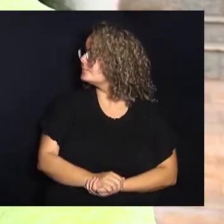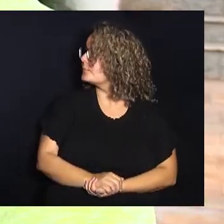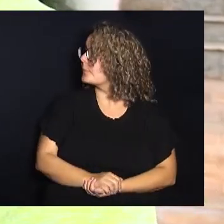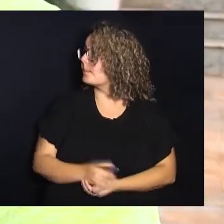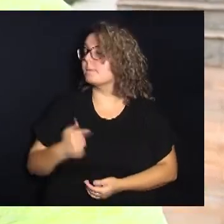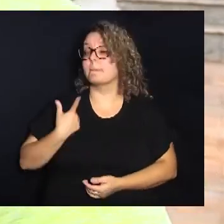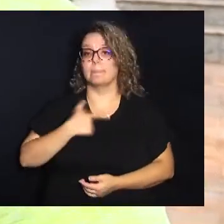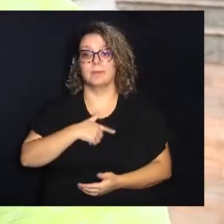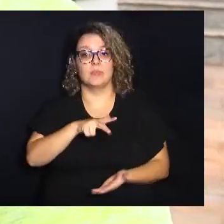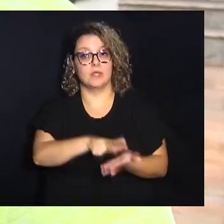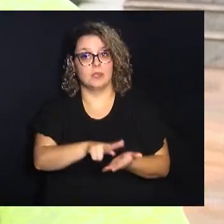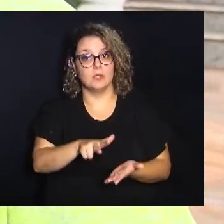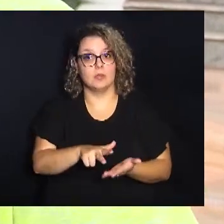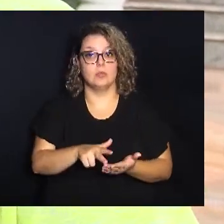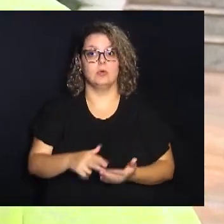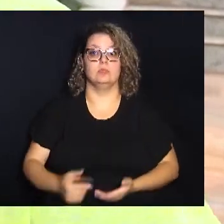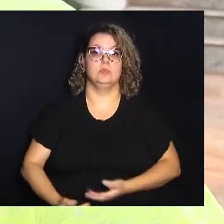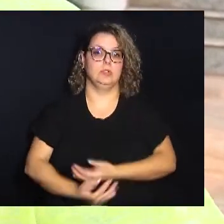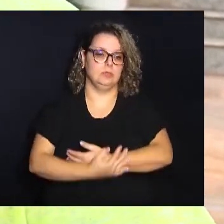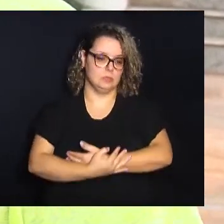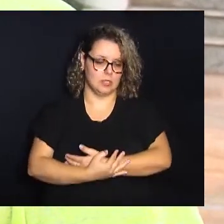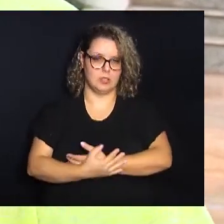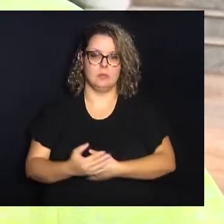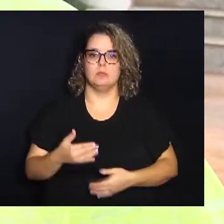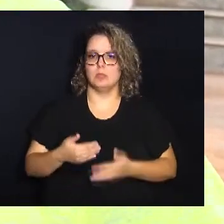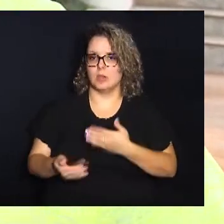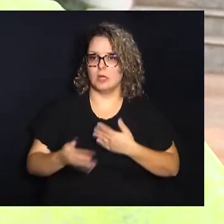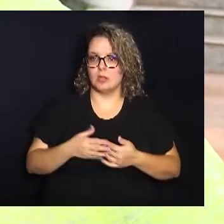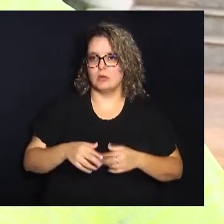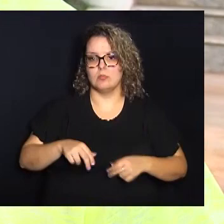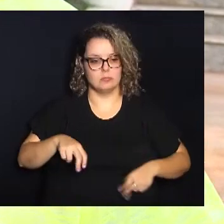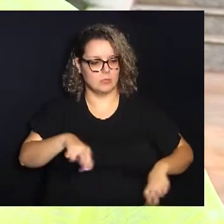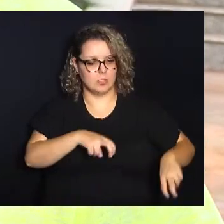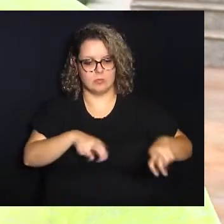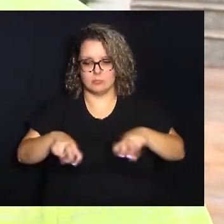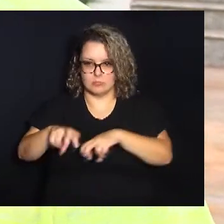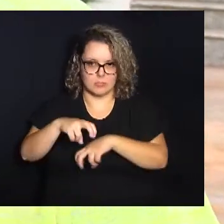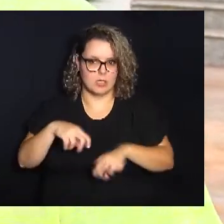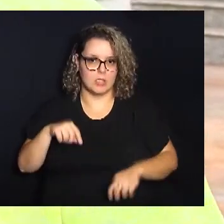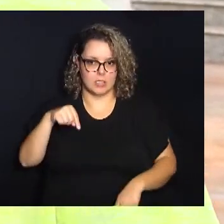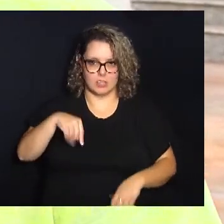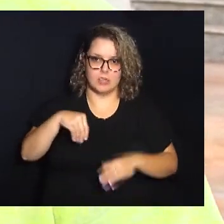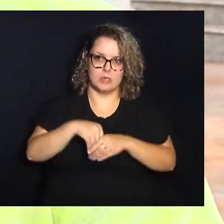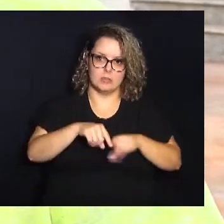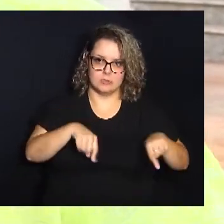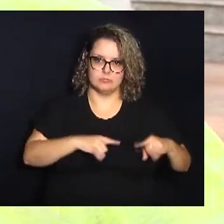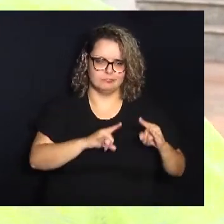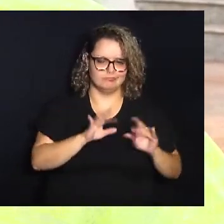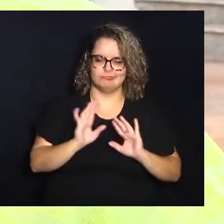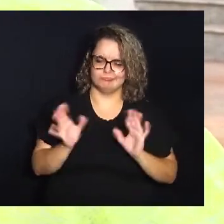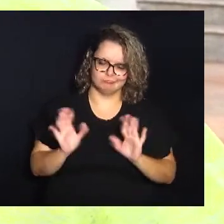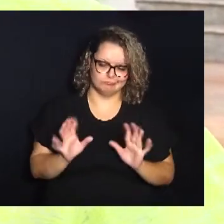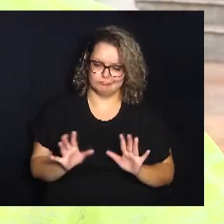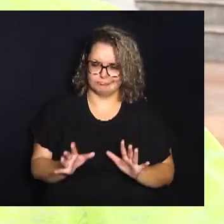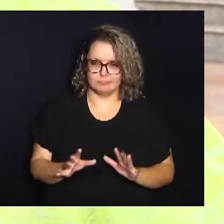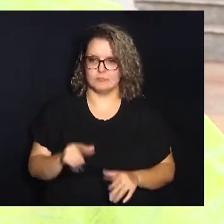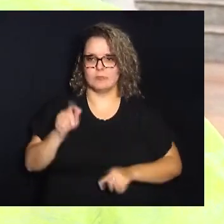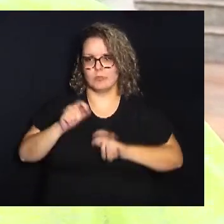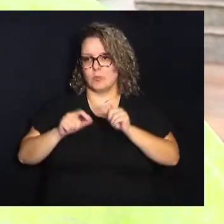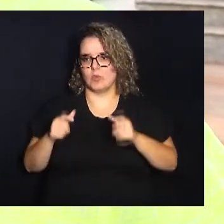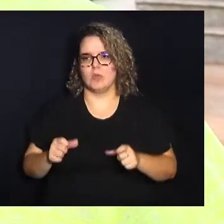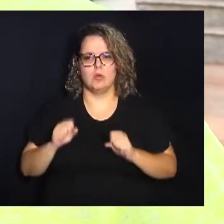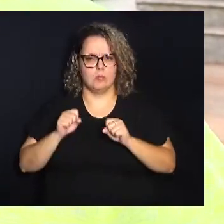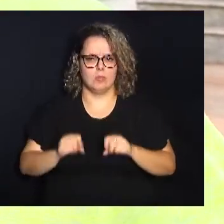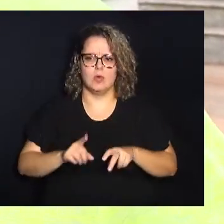nosso regulamento solicitar que eles andem no colo para qualquer locomoção aqui dentro a gente já esqueceu isso